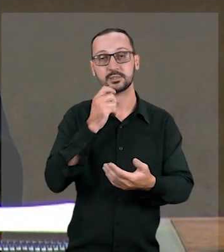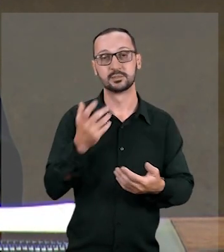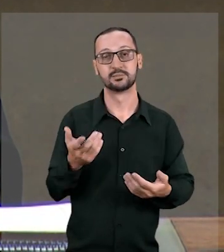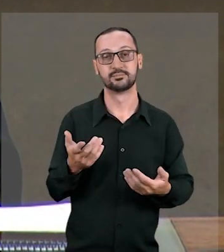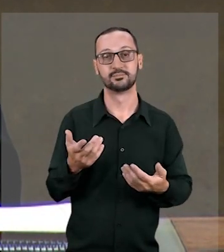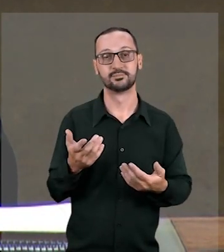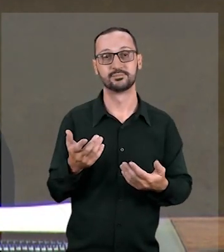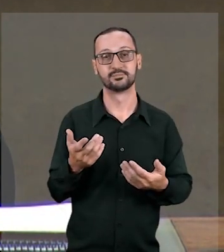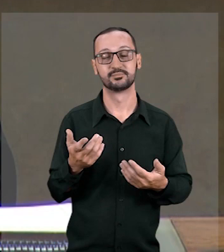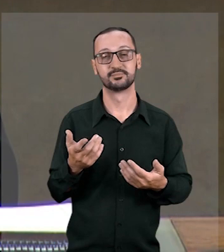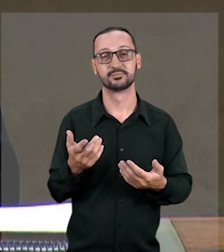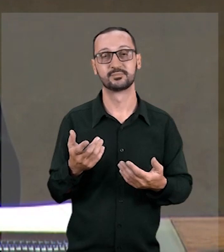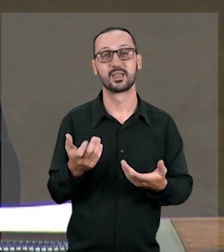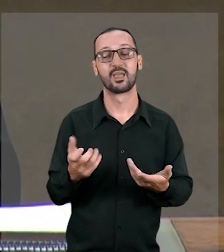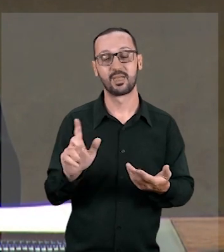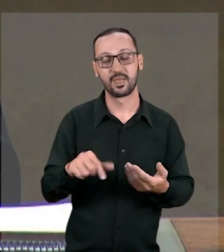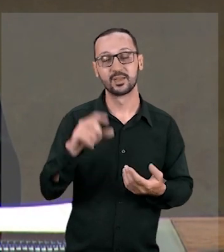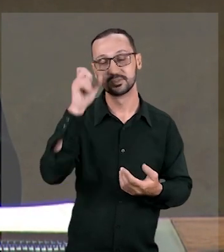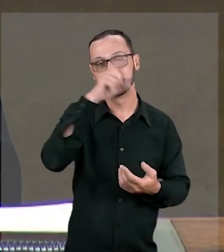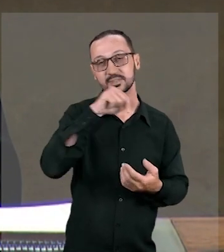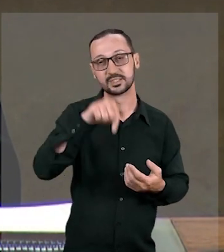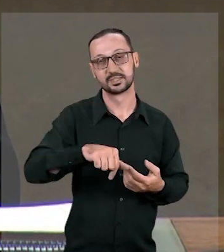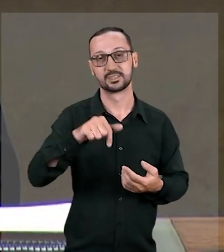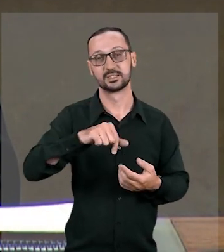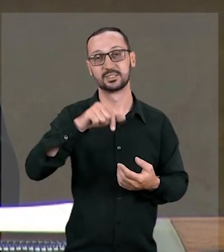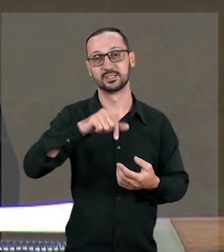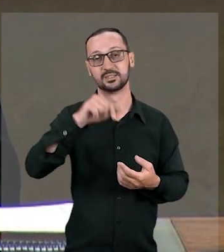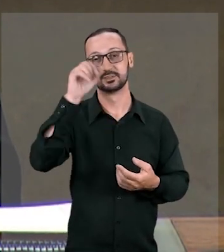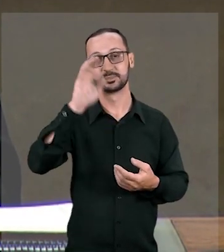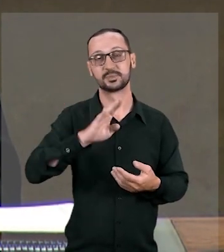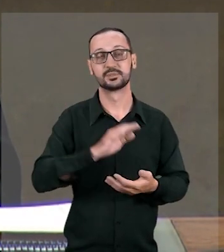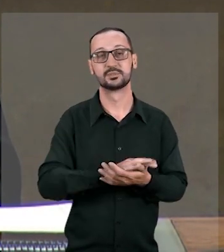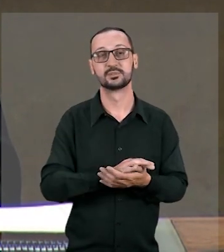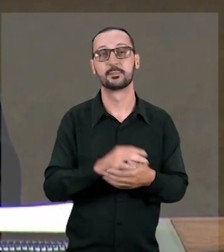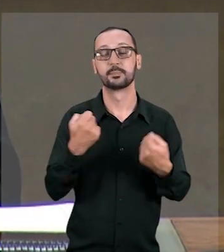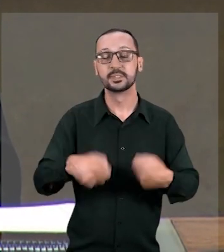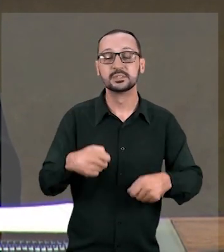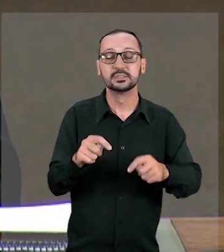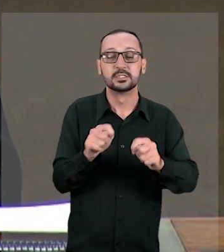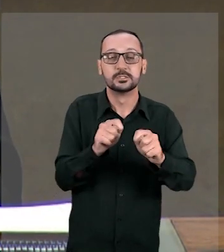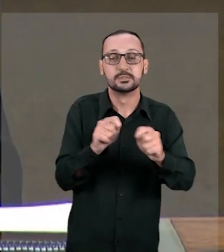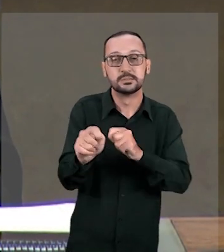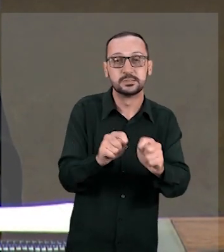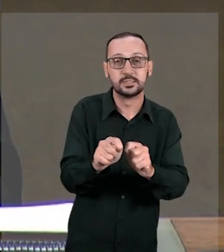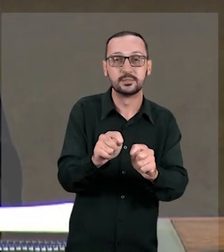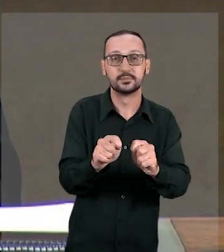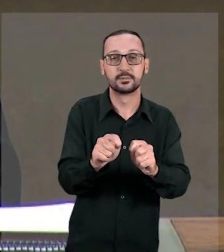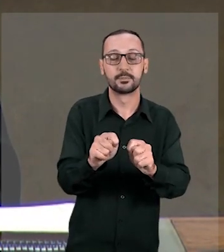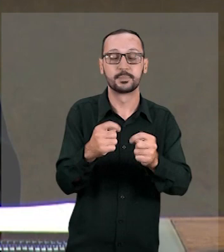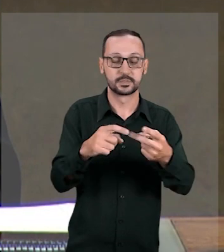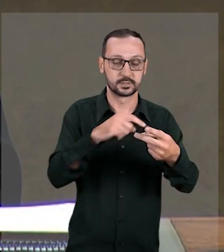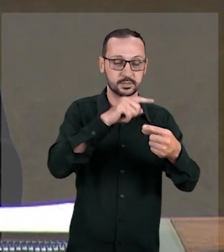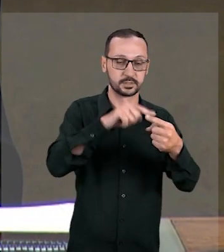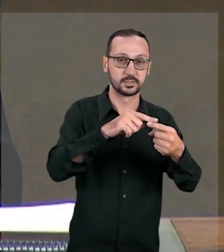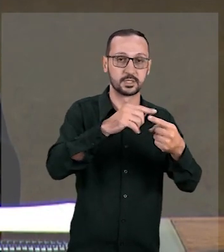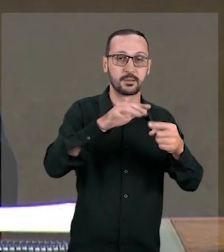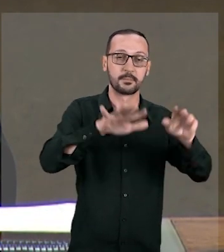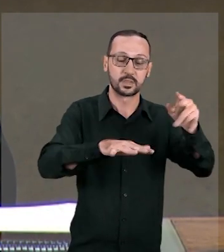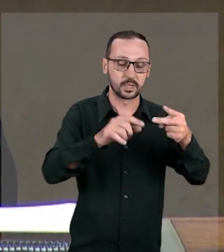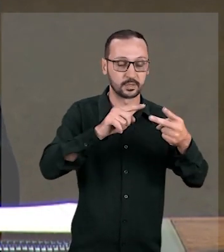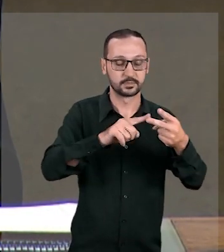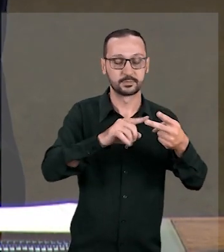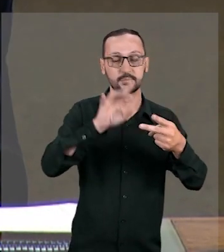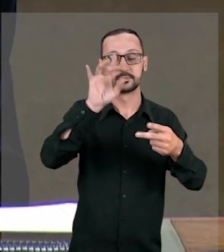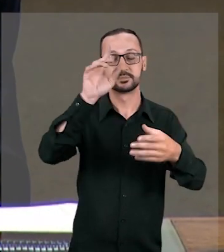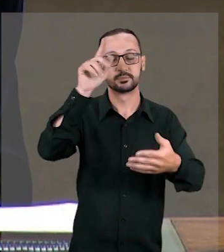o mais difícil no Brasil. Tem que ser moderado, ele tem que ser sério e ele